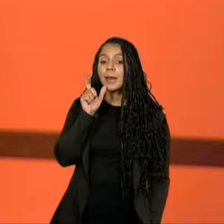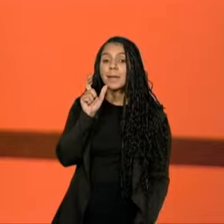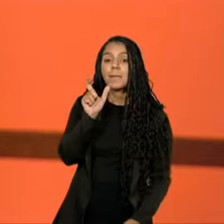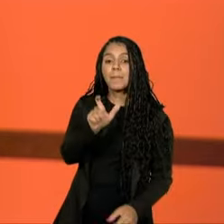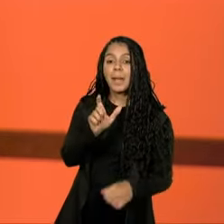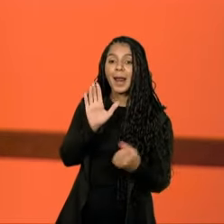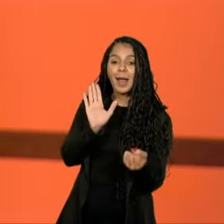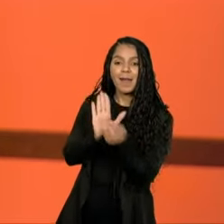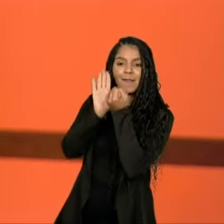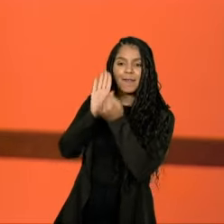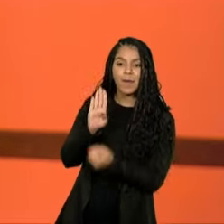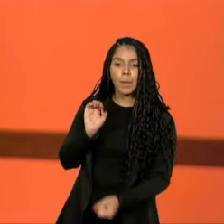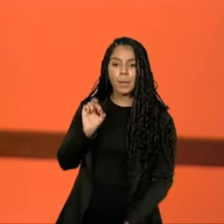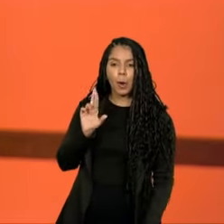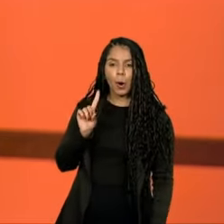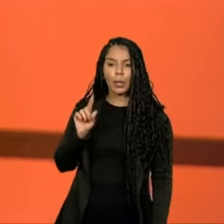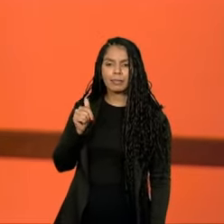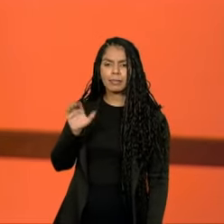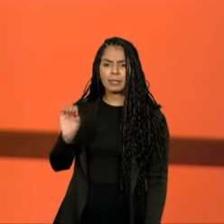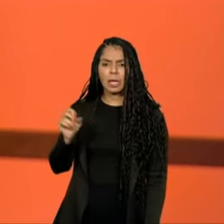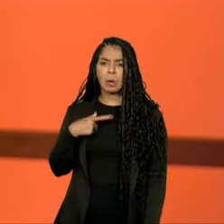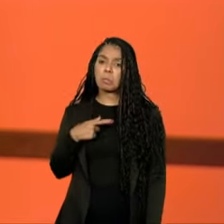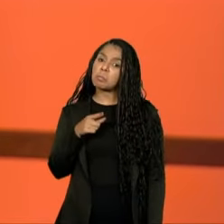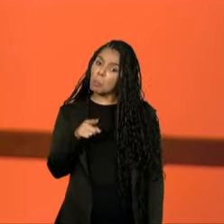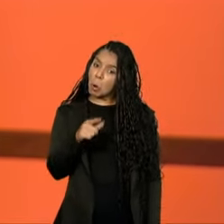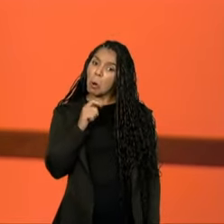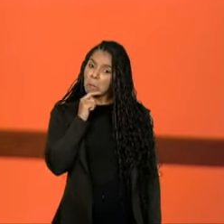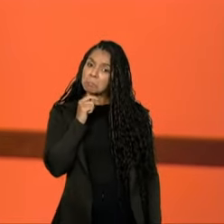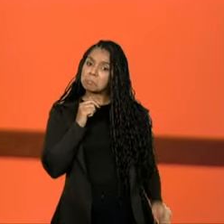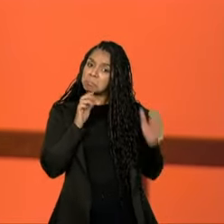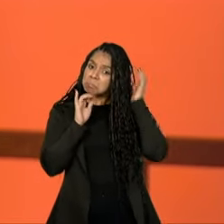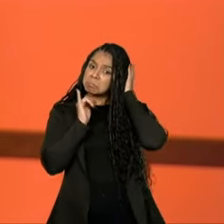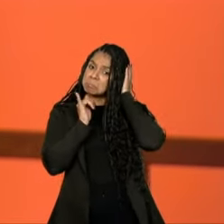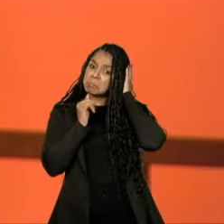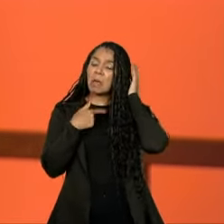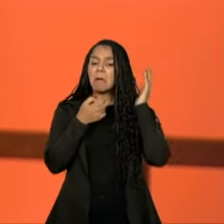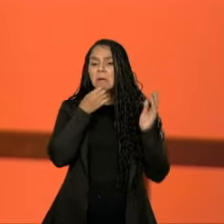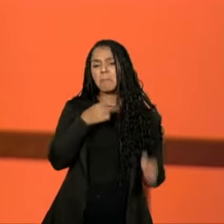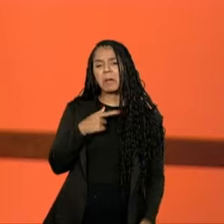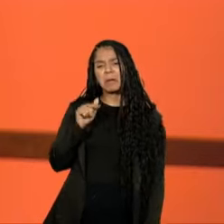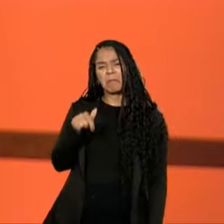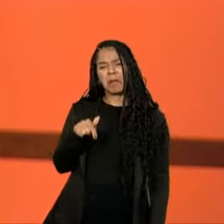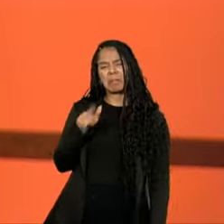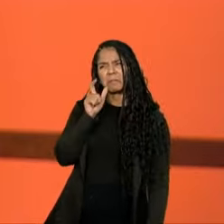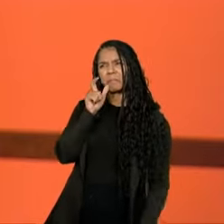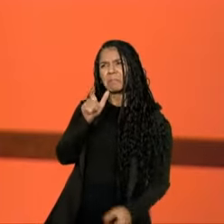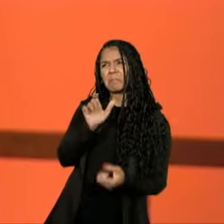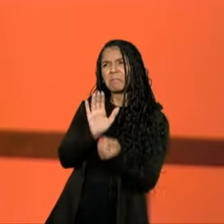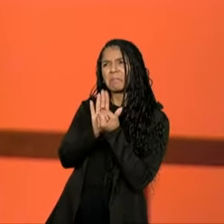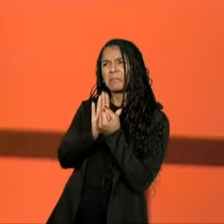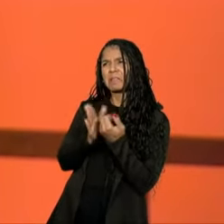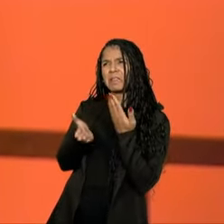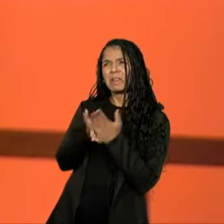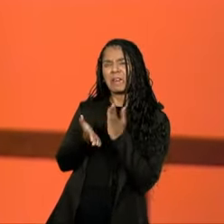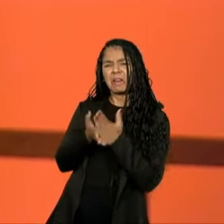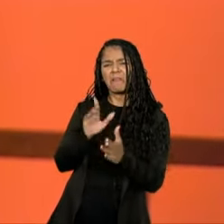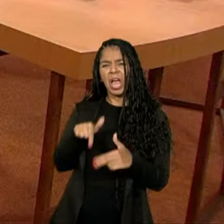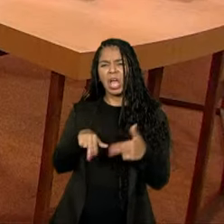Porque aí ficou assim, bom, pô, até que ela narra bem, né? Até que ela narra legal, mas, pô, esse bordão aí nada a ver. É surf?